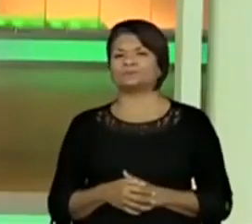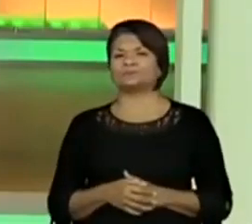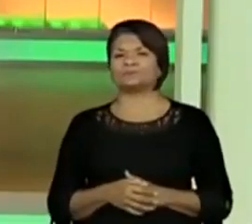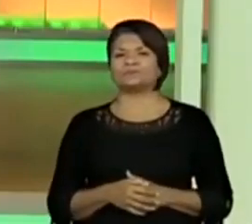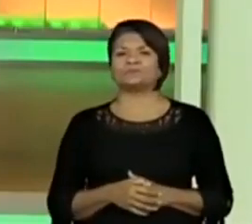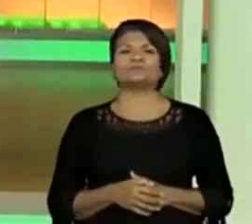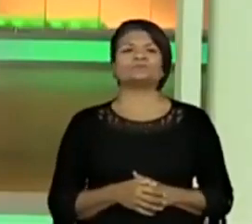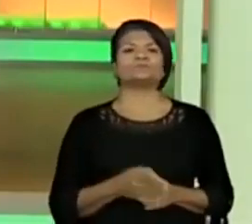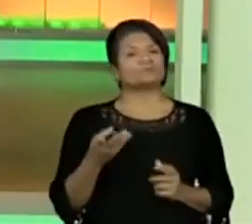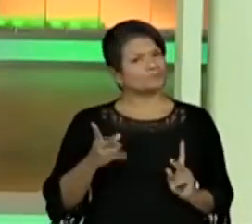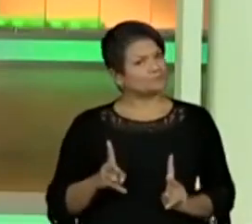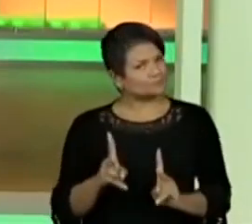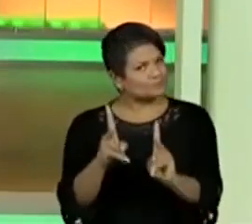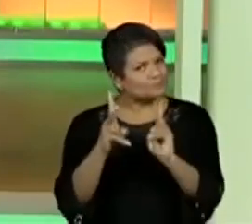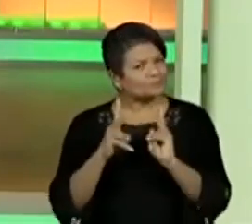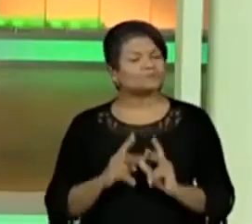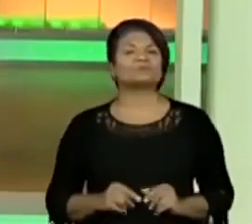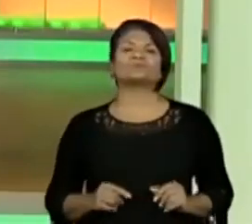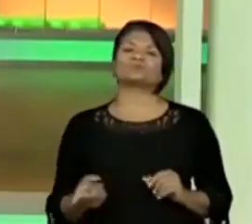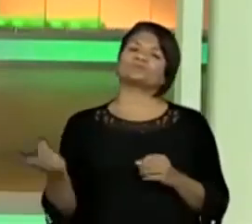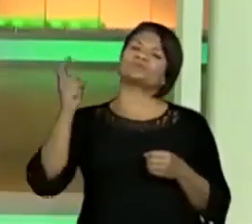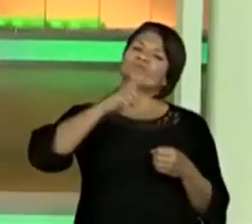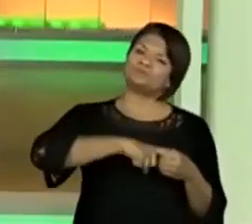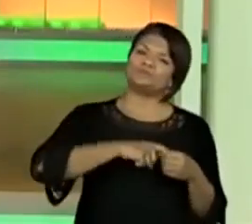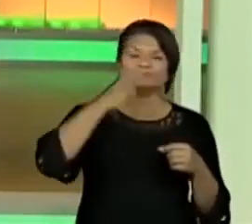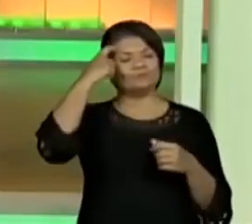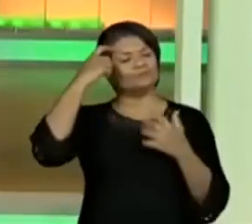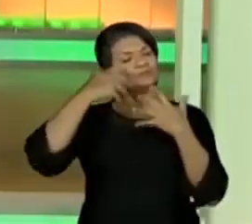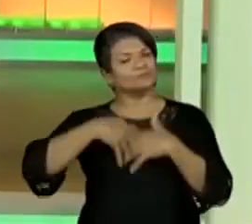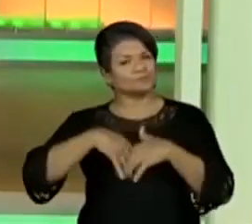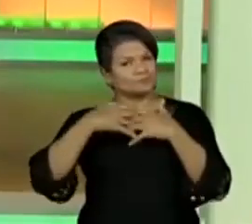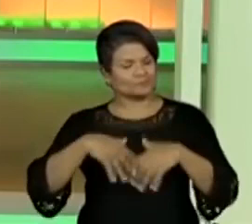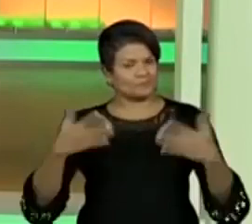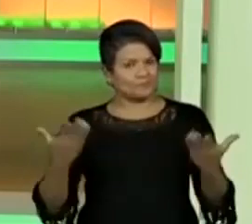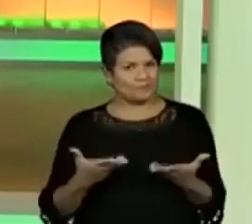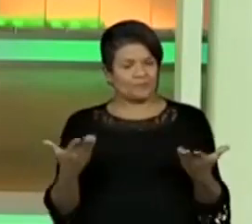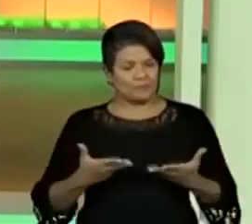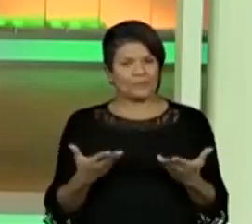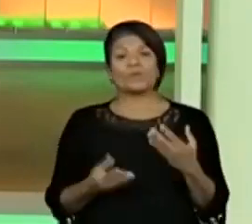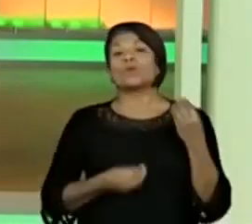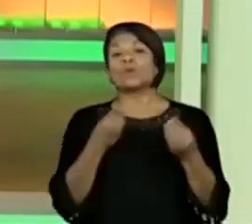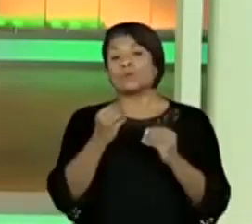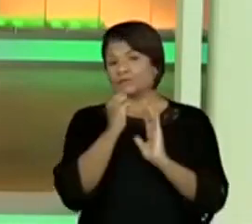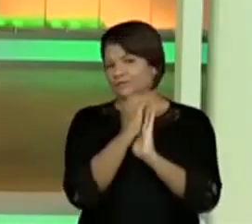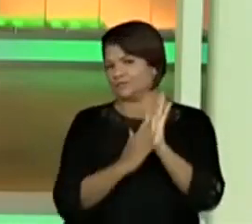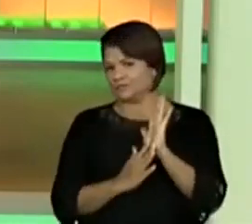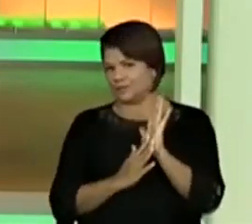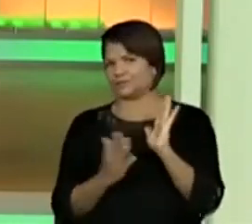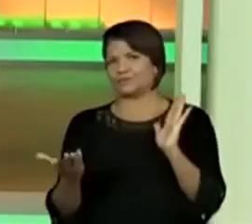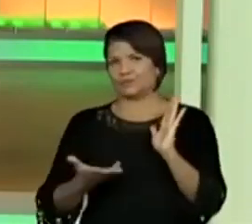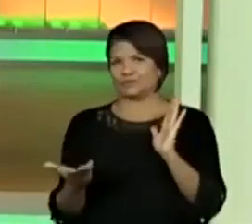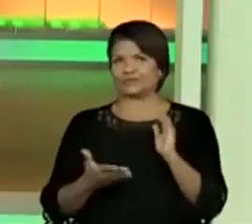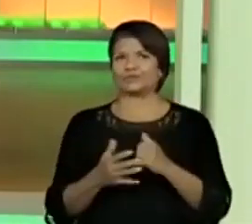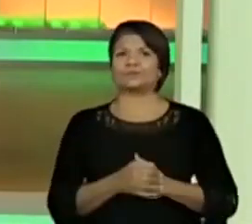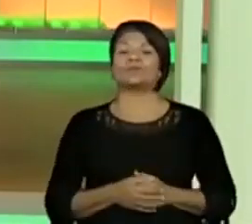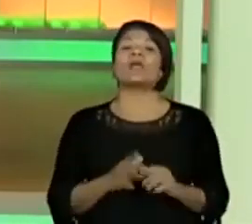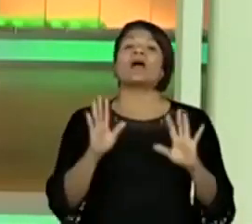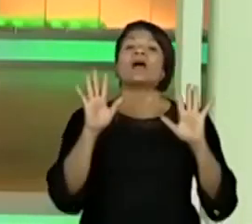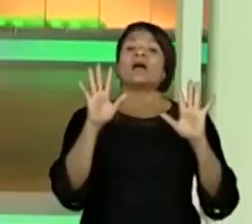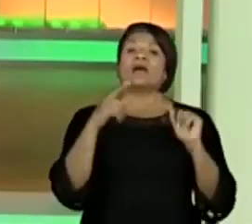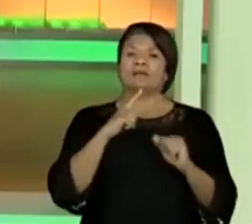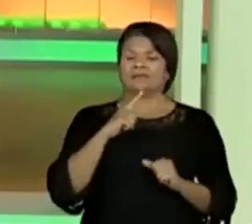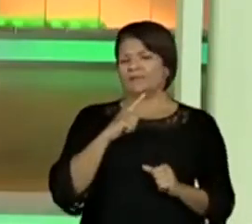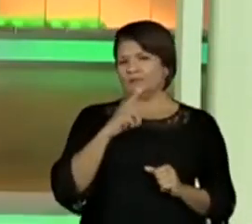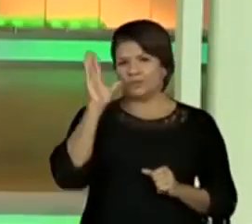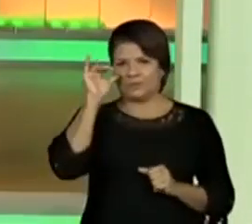Então, vamos lá um pouquinho, vamos voltar, vamos pensar agora em relação à nossa atividade. Ah, tinha uma curiosidade que a